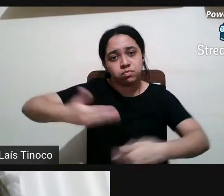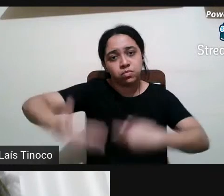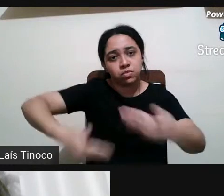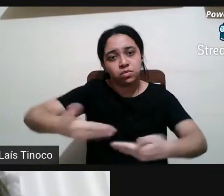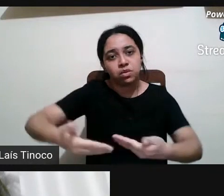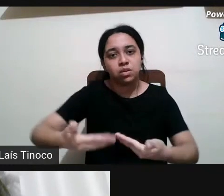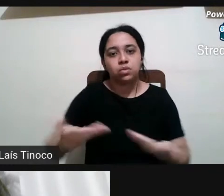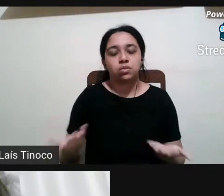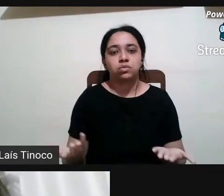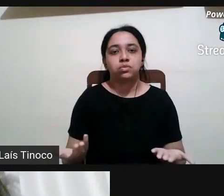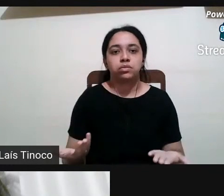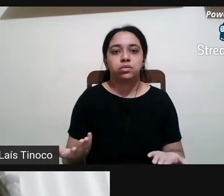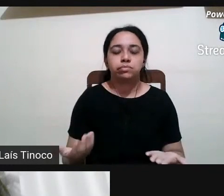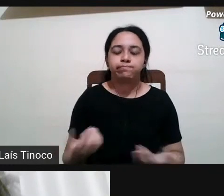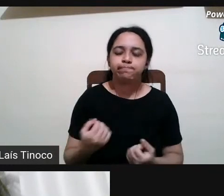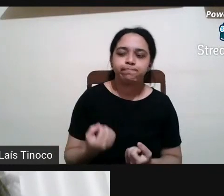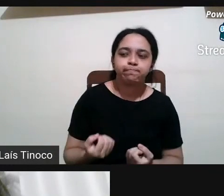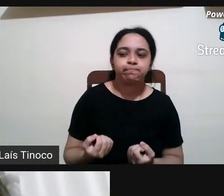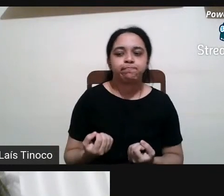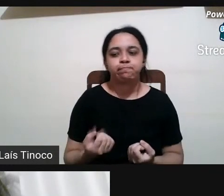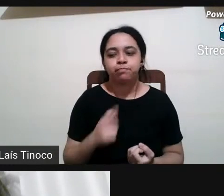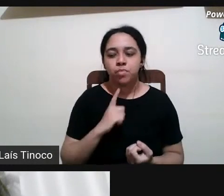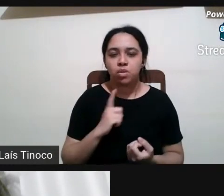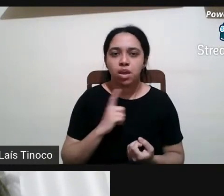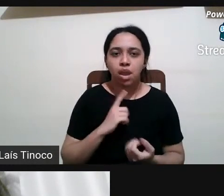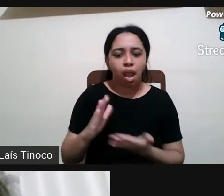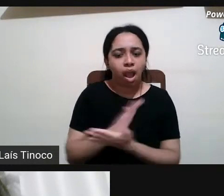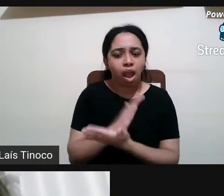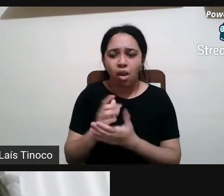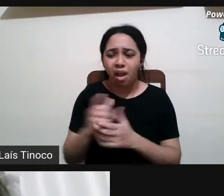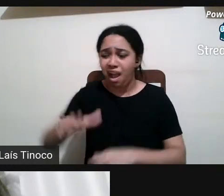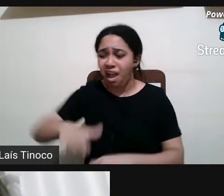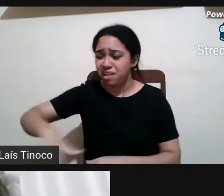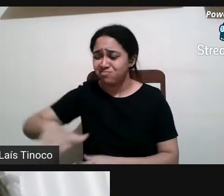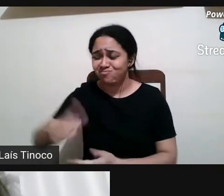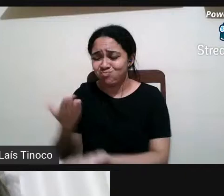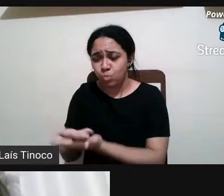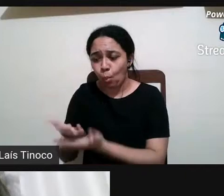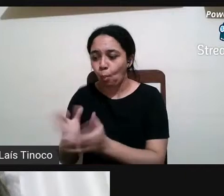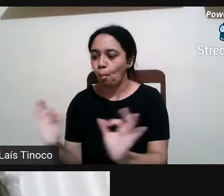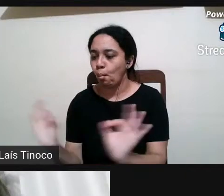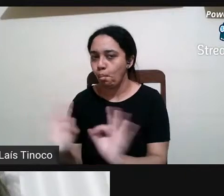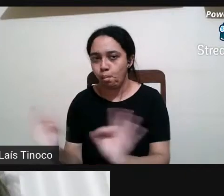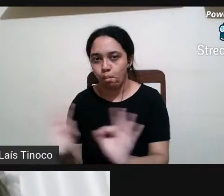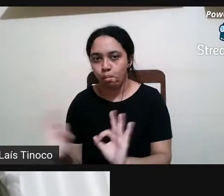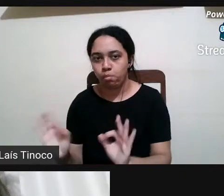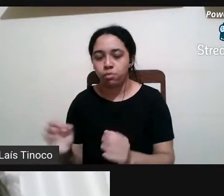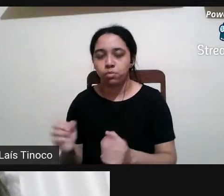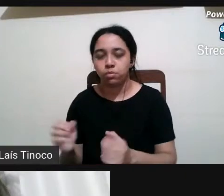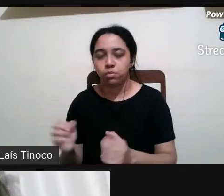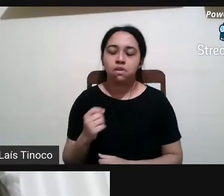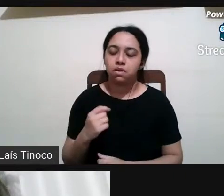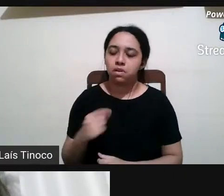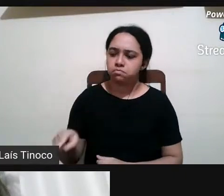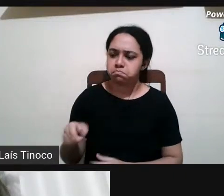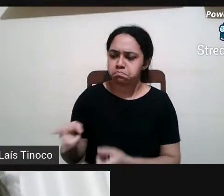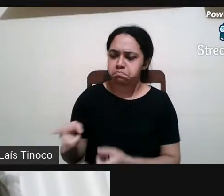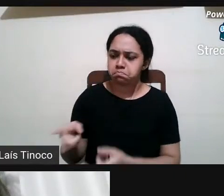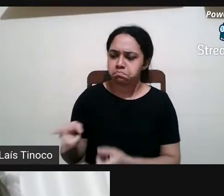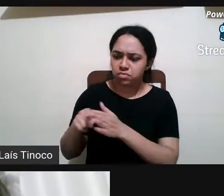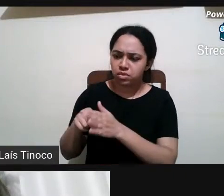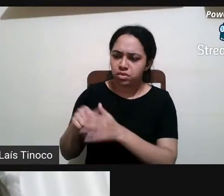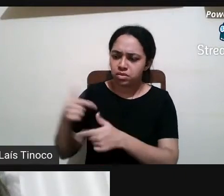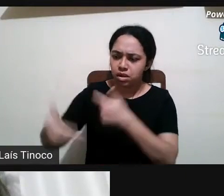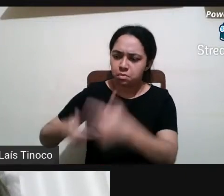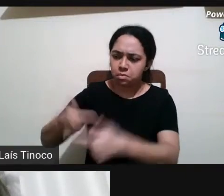não estamos vendo um crescimento. Tem áreas que não tem estudo nenhum. Quando você vê um trabalho, são estudos com